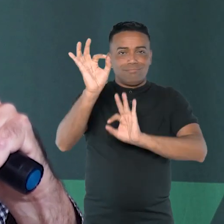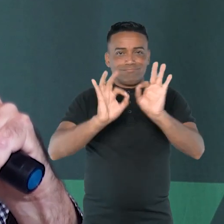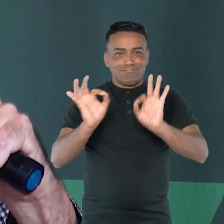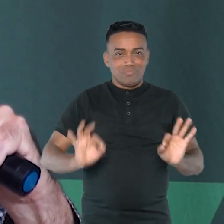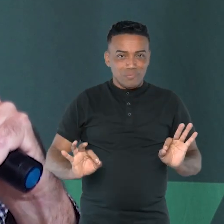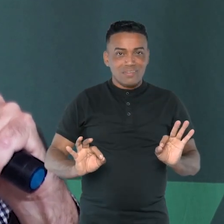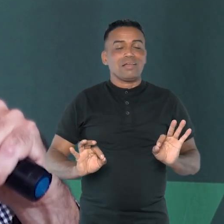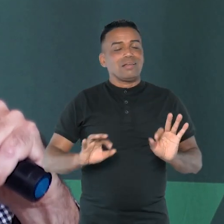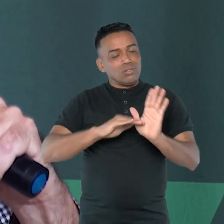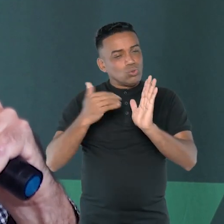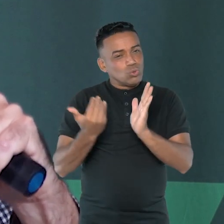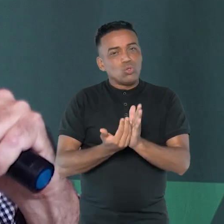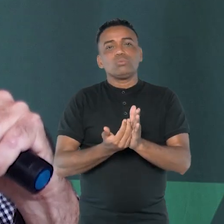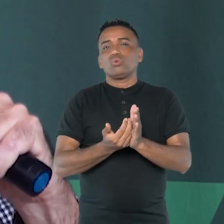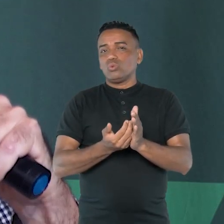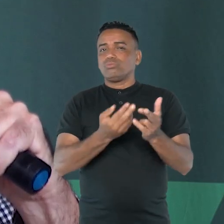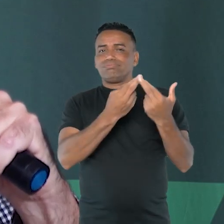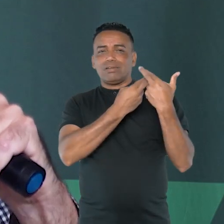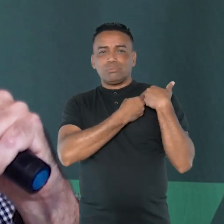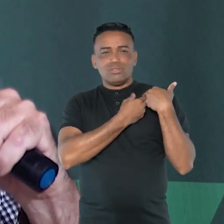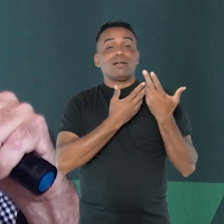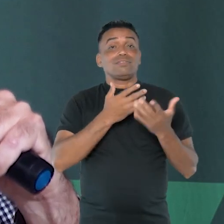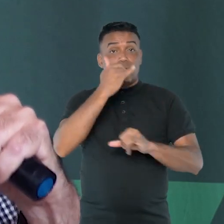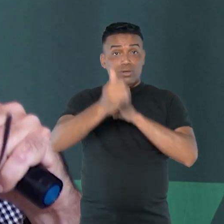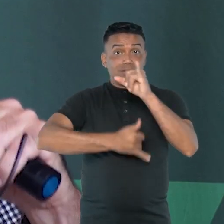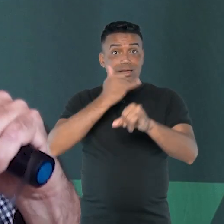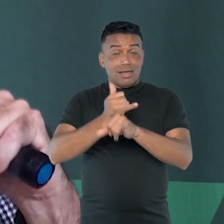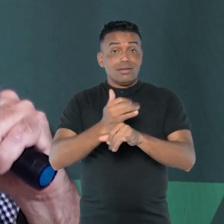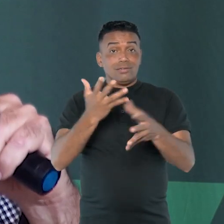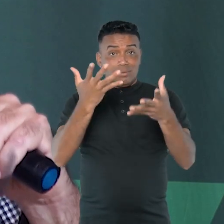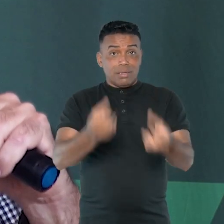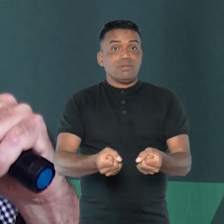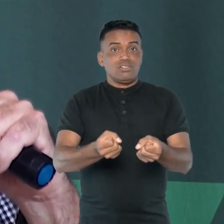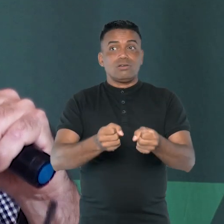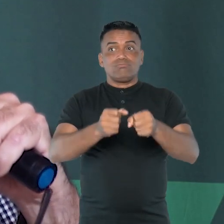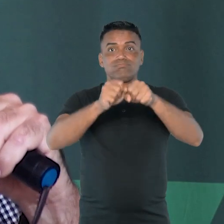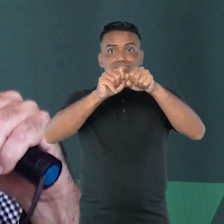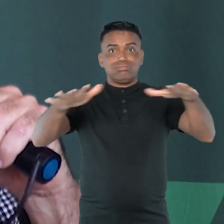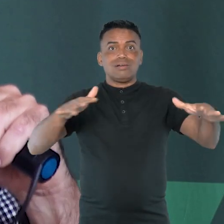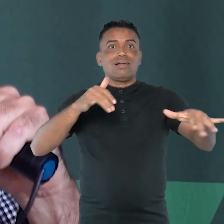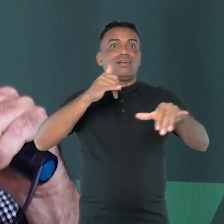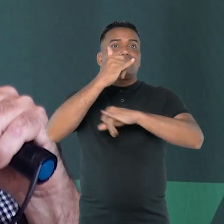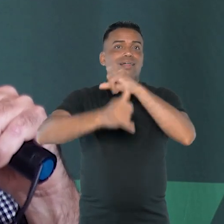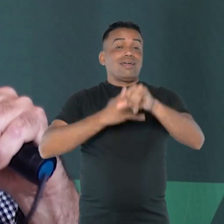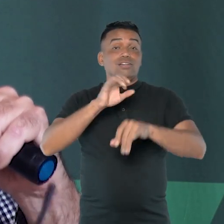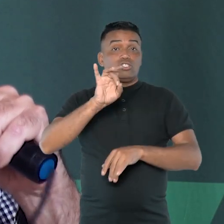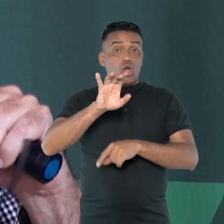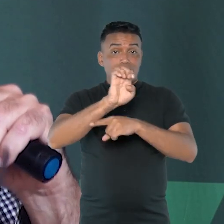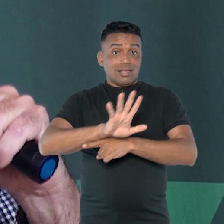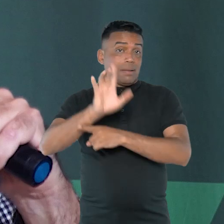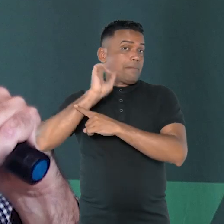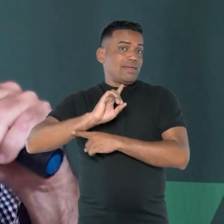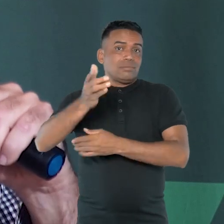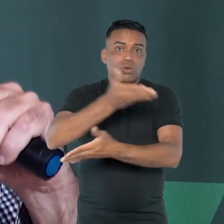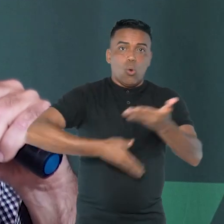ali coordenar, mas dar voz também a todo mundo. E aproveitar essa coisa, o que a internet permite, que é exatamente expandir as fronteiras, não ficar